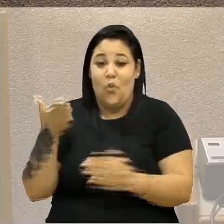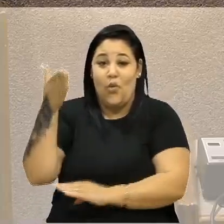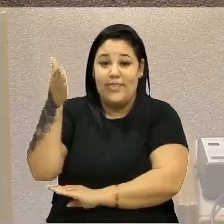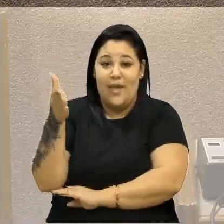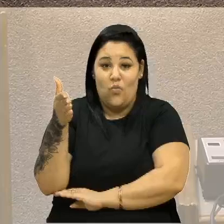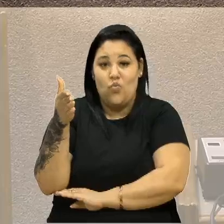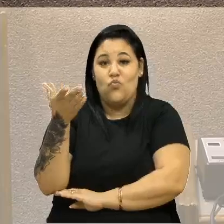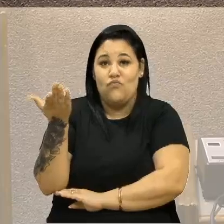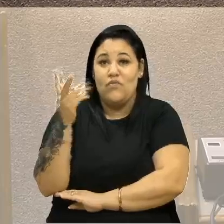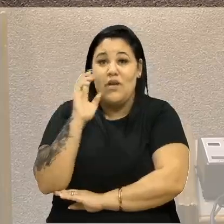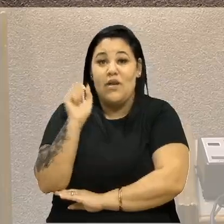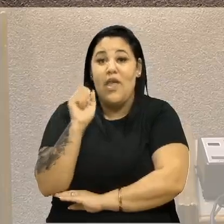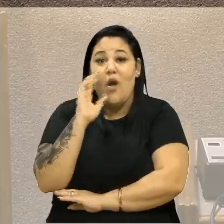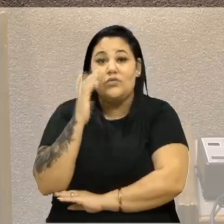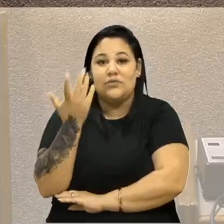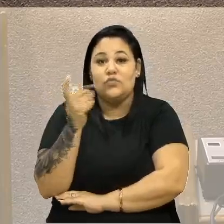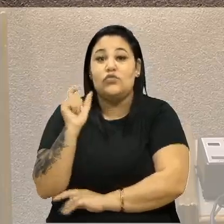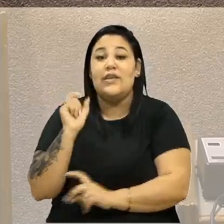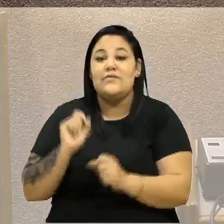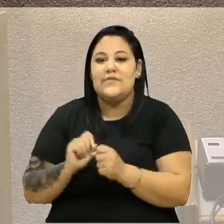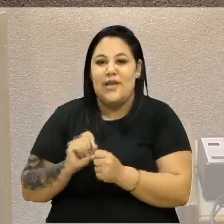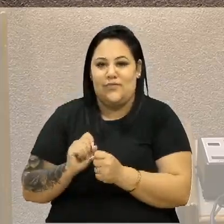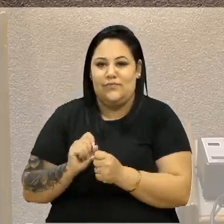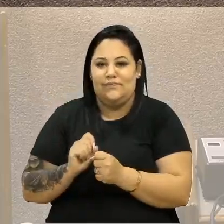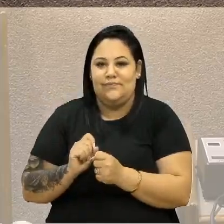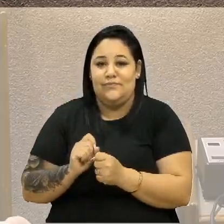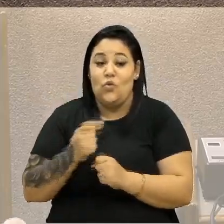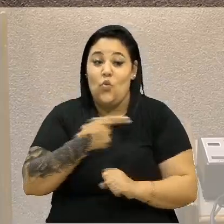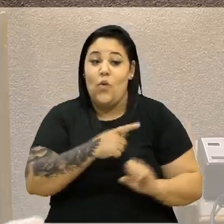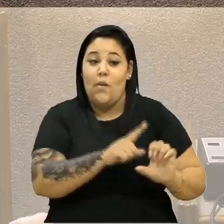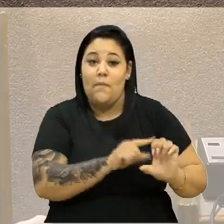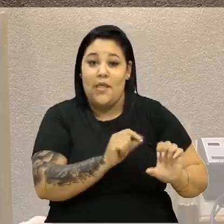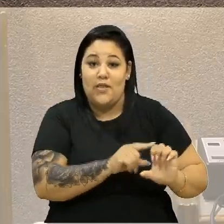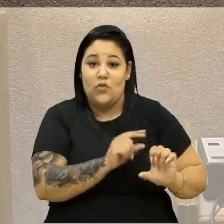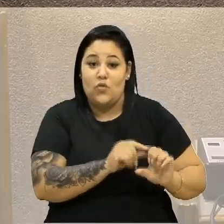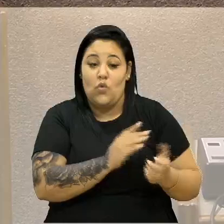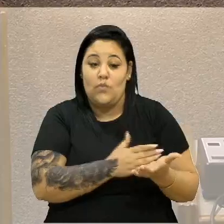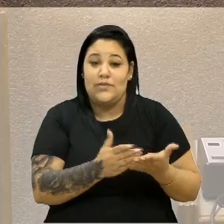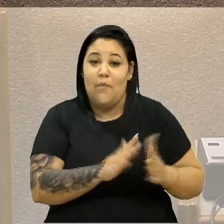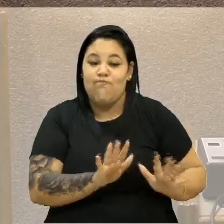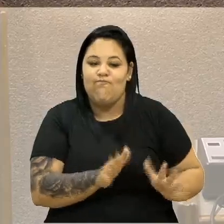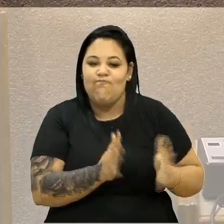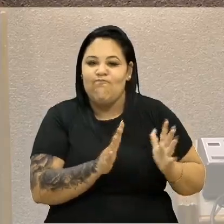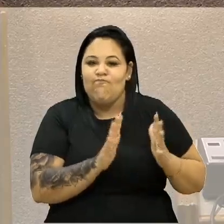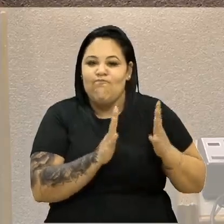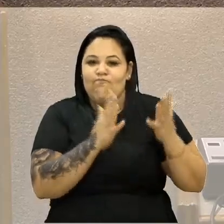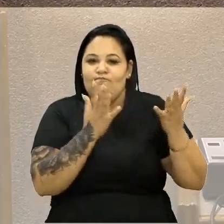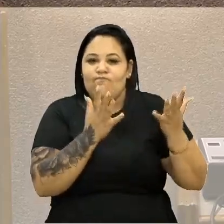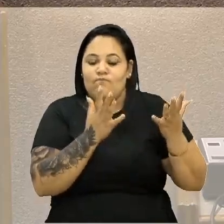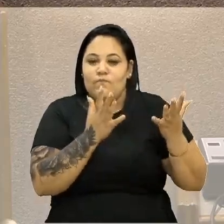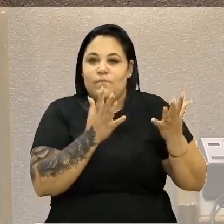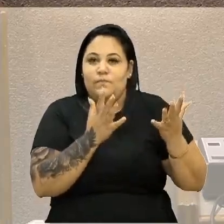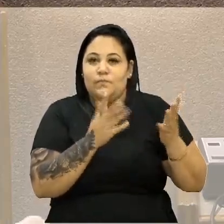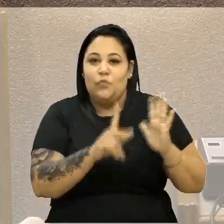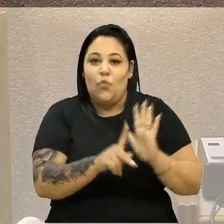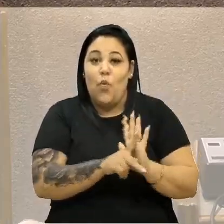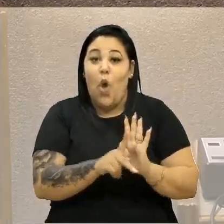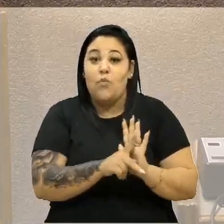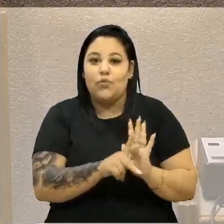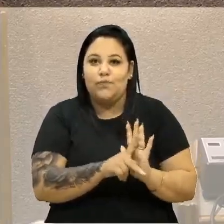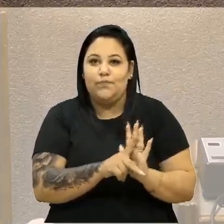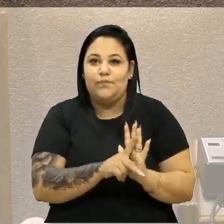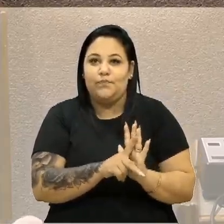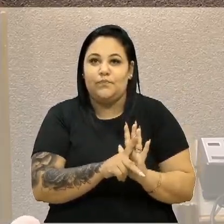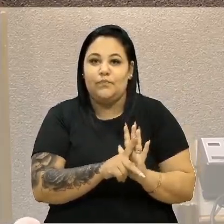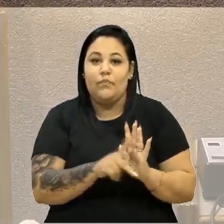lá, o que eles fizeram? Eles, enquanto empresários, começaram, né, um fomento muito grande. Então, os próprios, né,